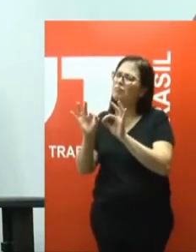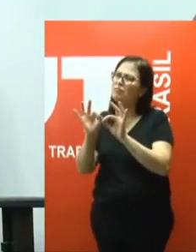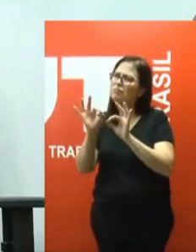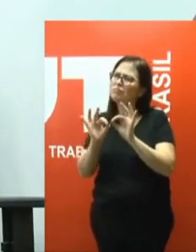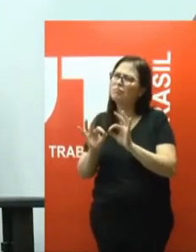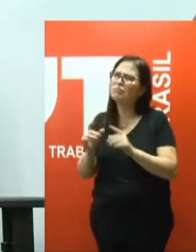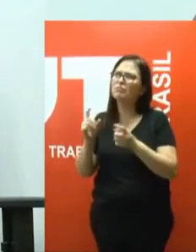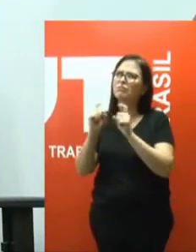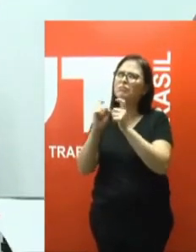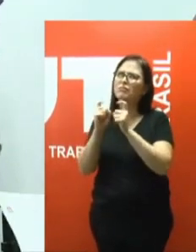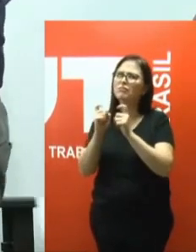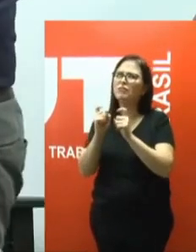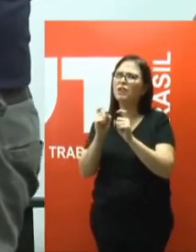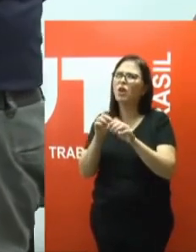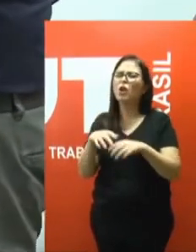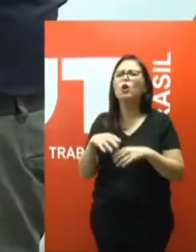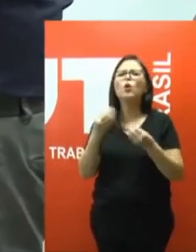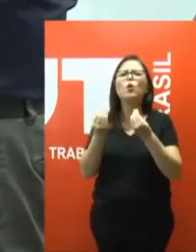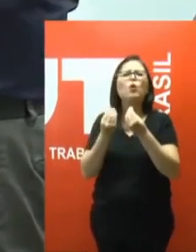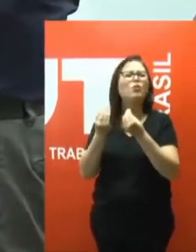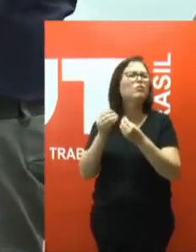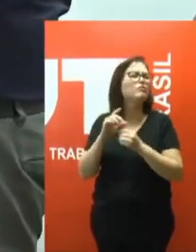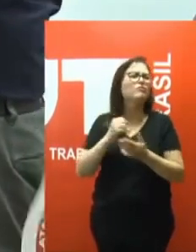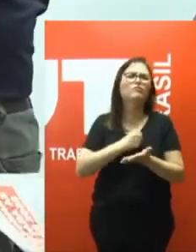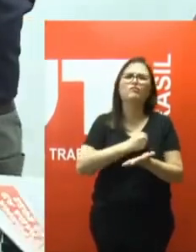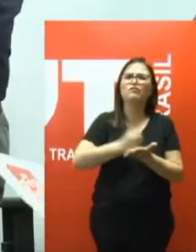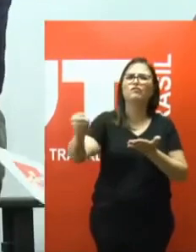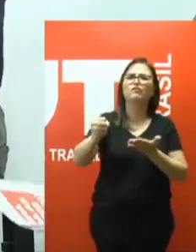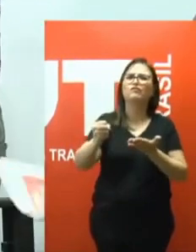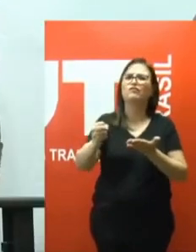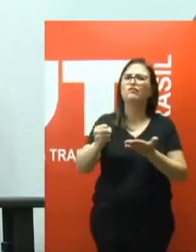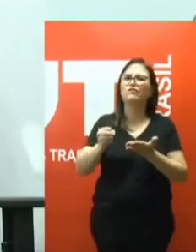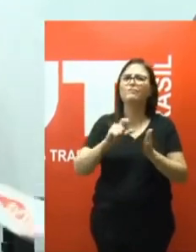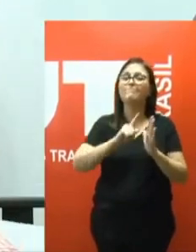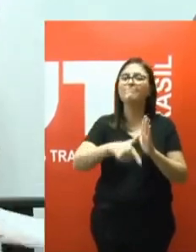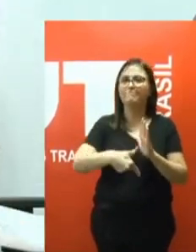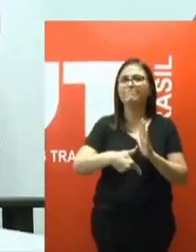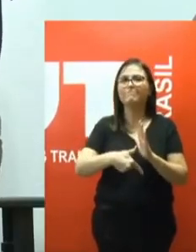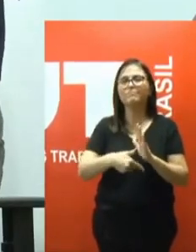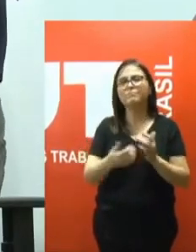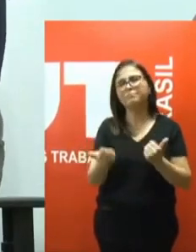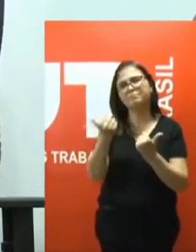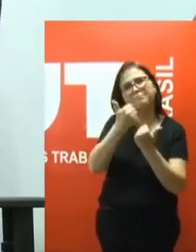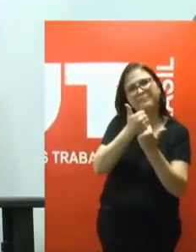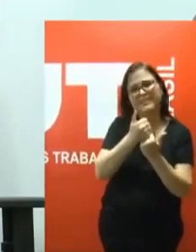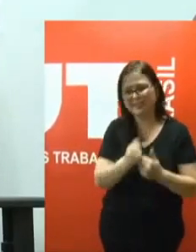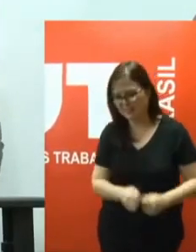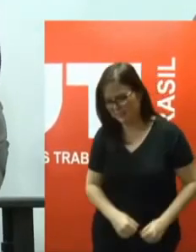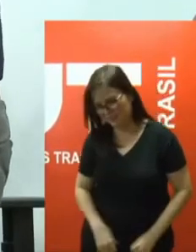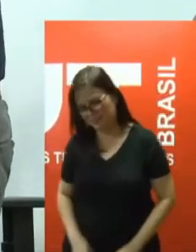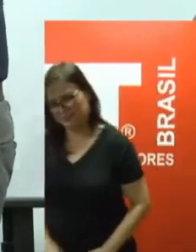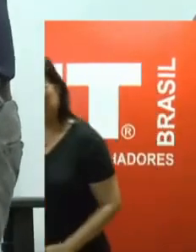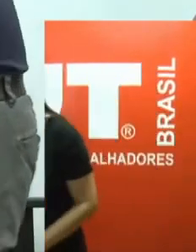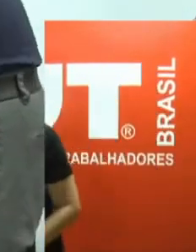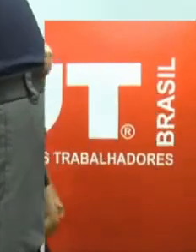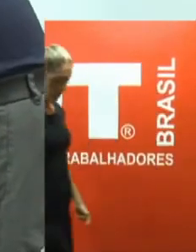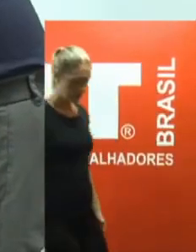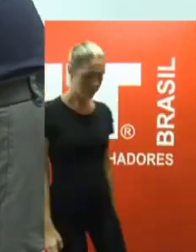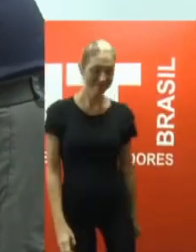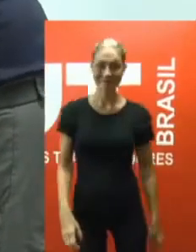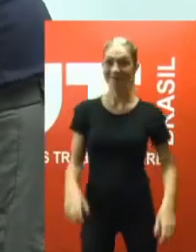como é que chama lá? Fórum Nacional, não sei das quantas, aí já era. Já era. Aí tem que tomar a decisão e fazer. Certo,